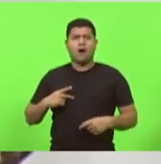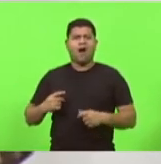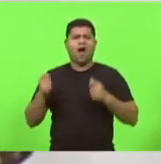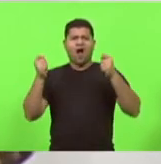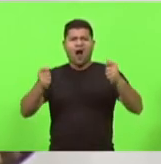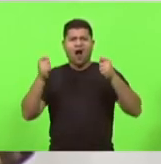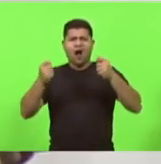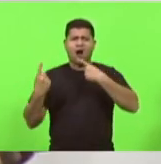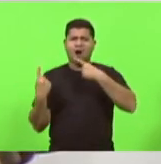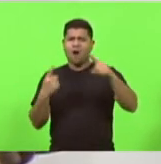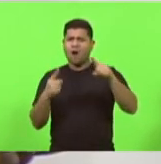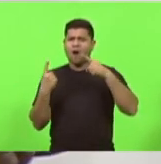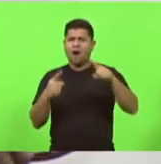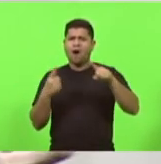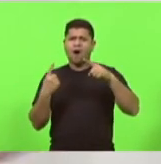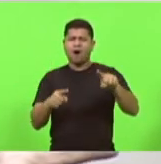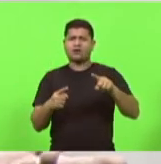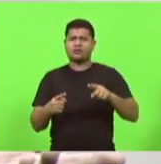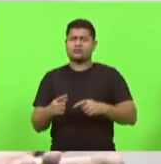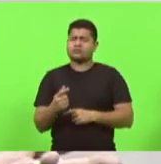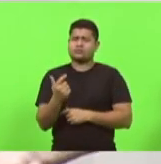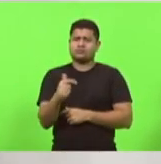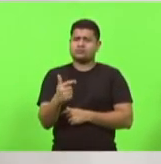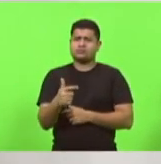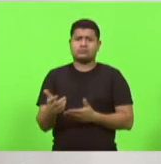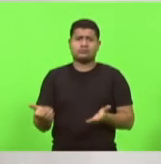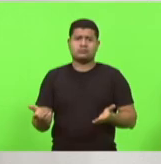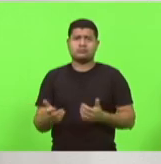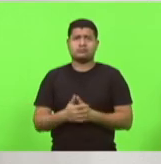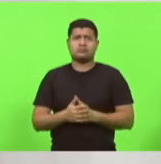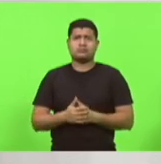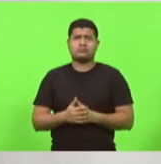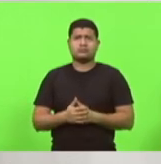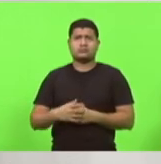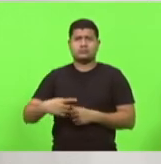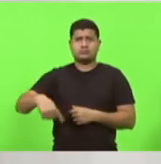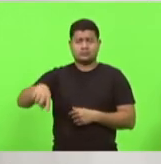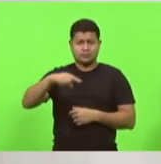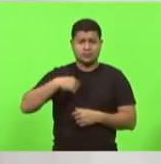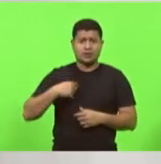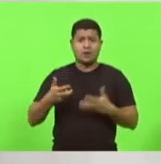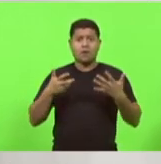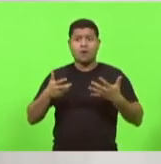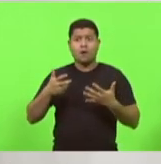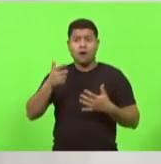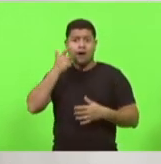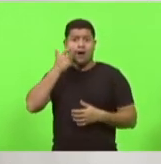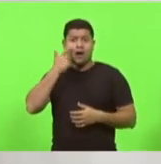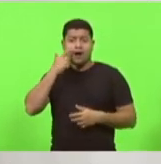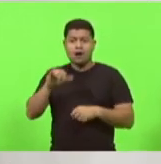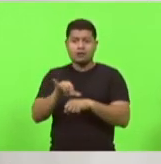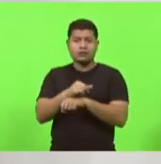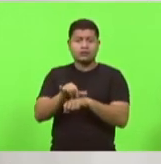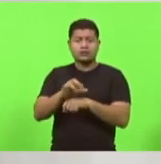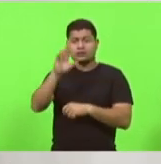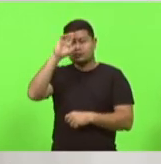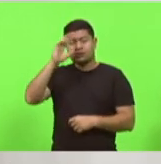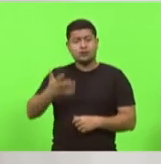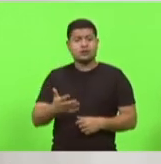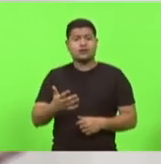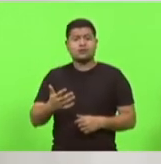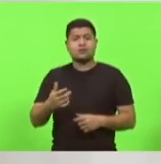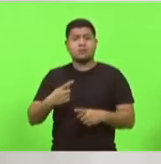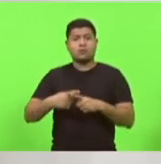contra, deputado Berlando. Não veio. Nós estávamos buscando uma solução, porque